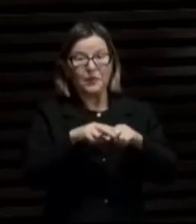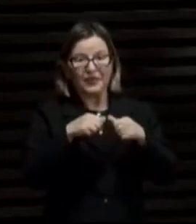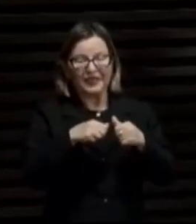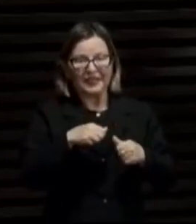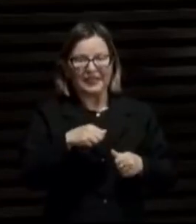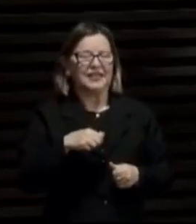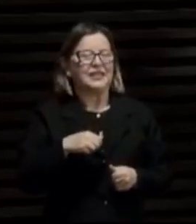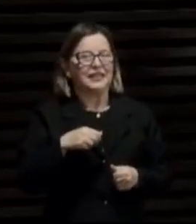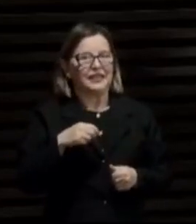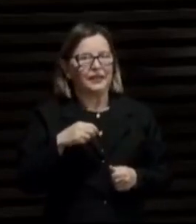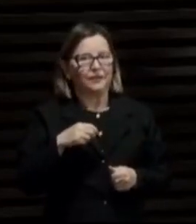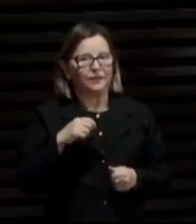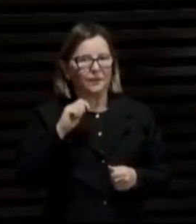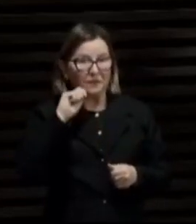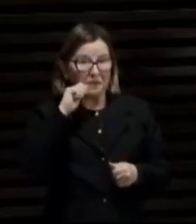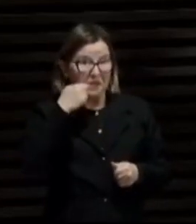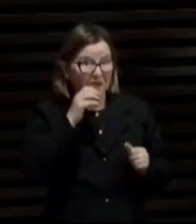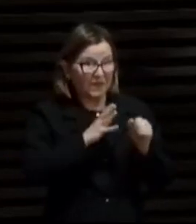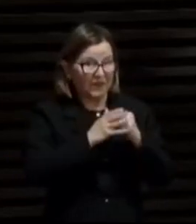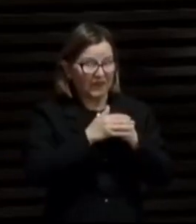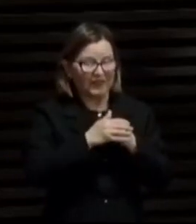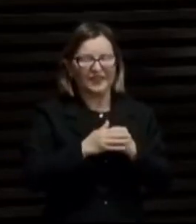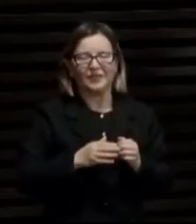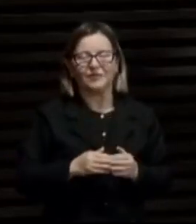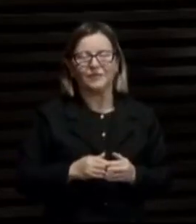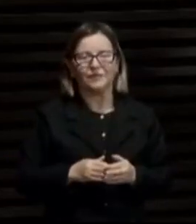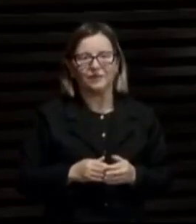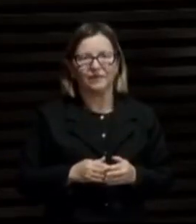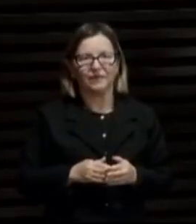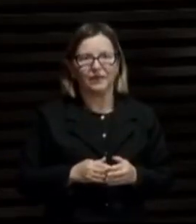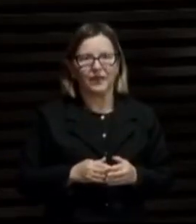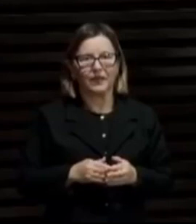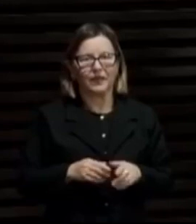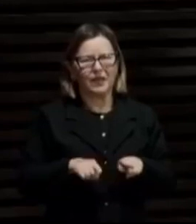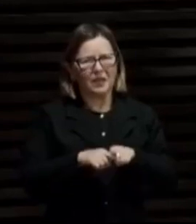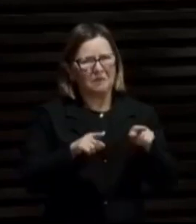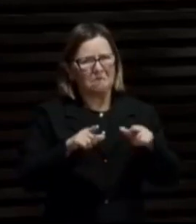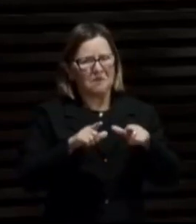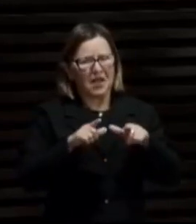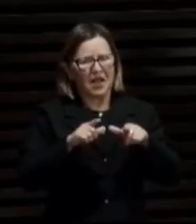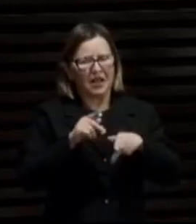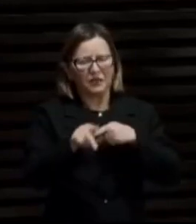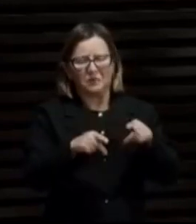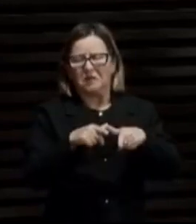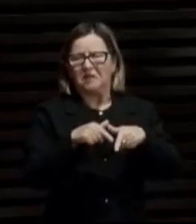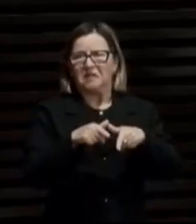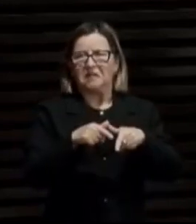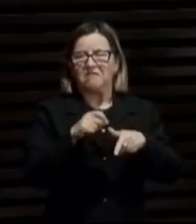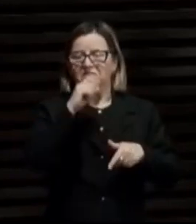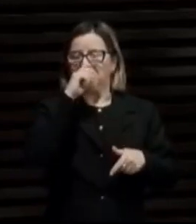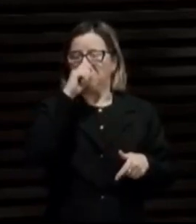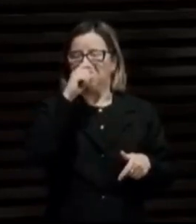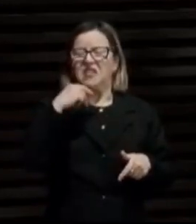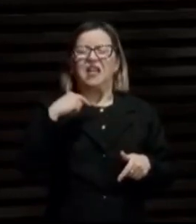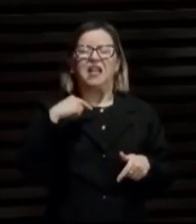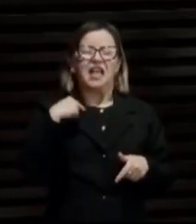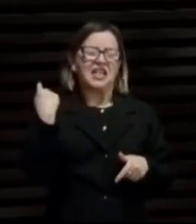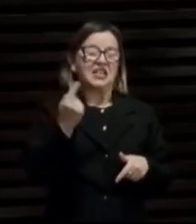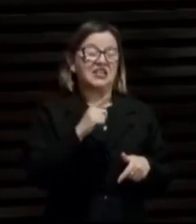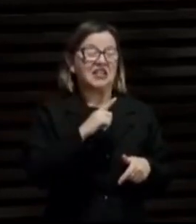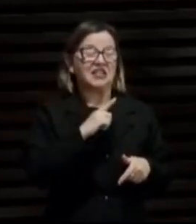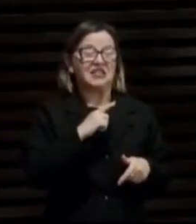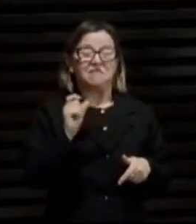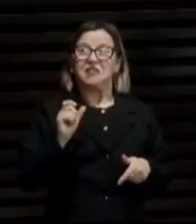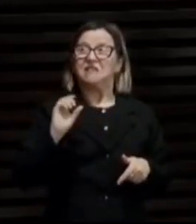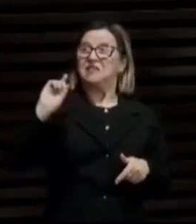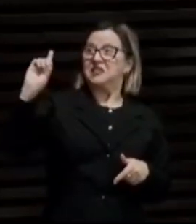Mas Israel se ensoberbeceu, eles acharam, não, nós temos os oráculos de Deus, nós somos o povo escolhido, e eles se separaram.